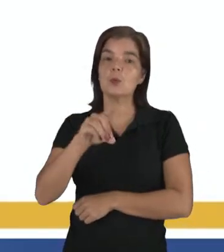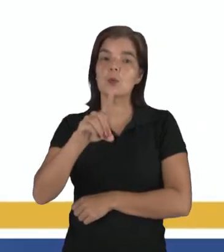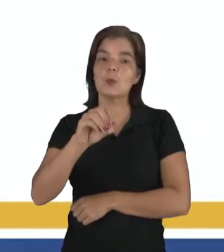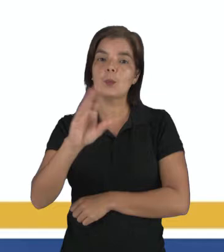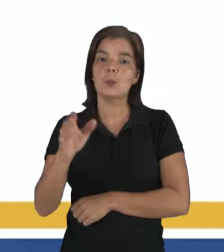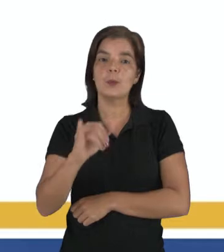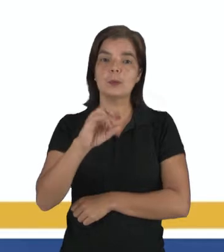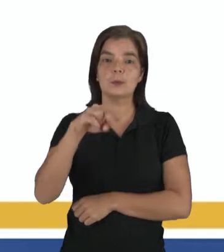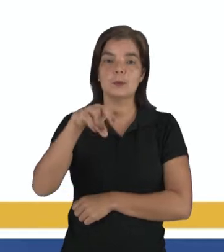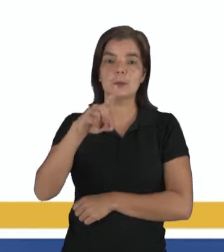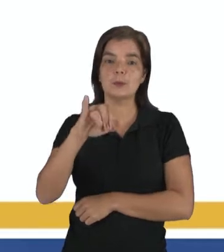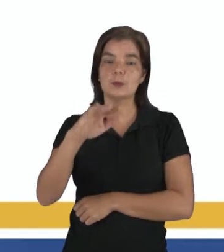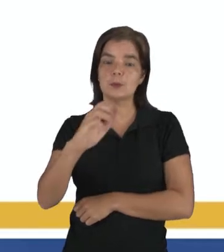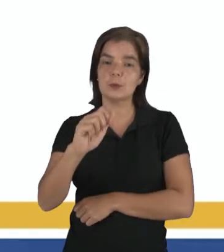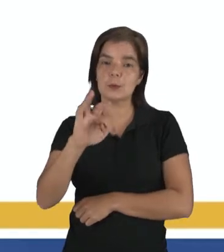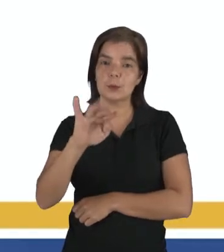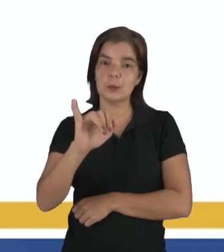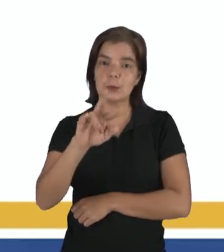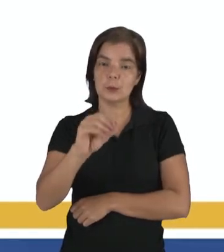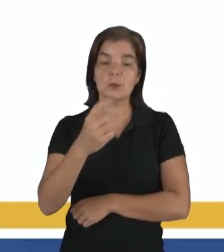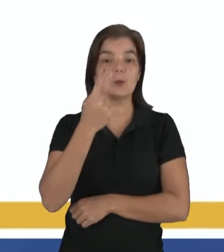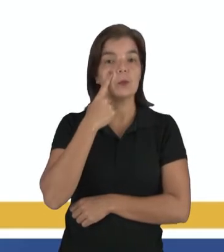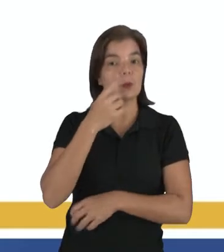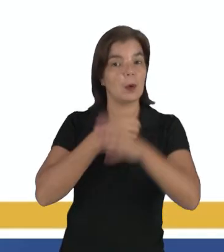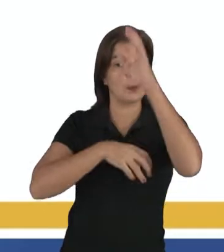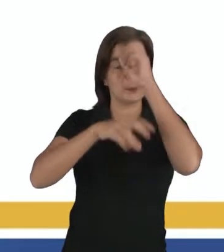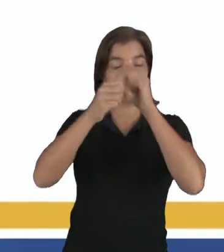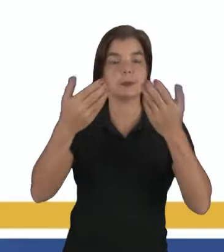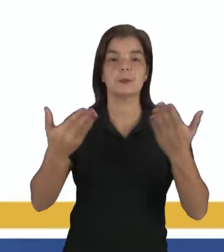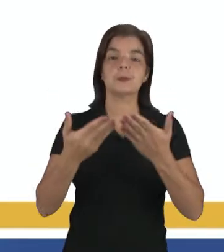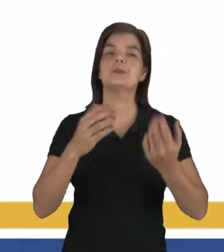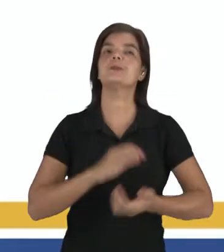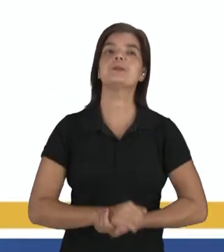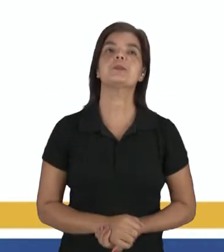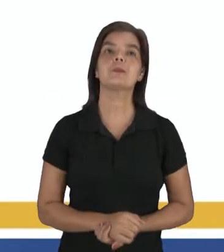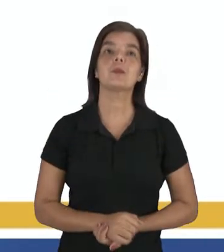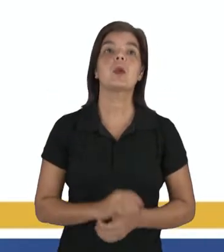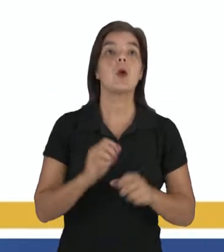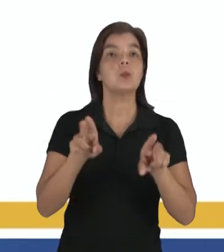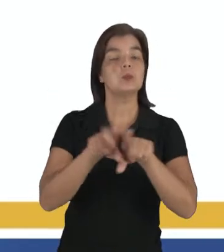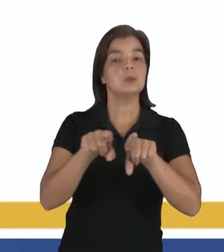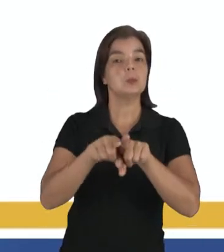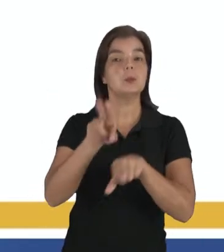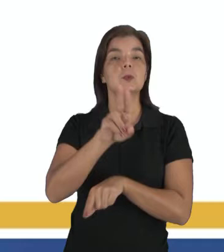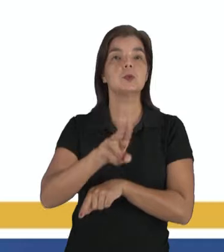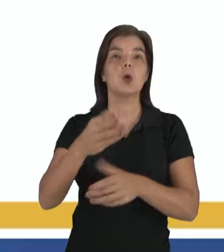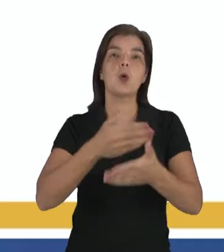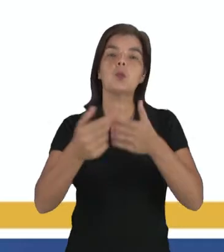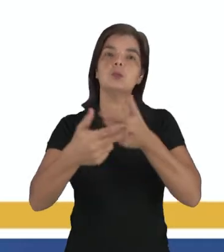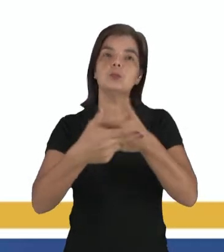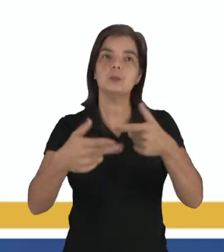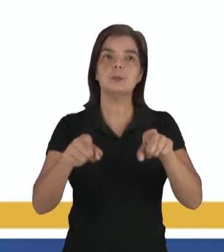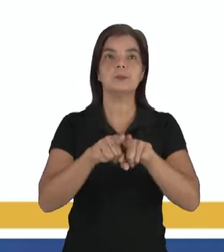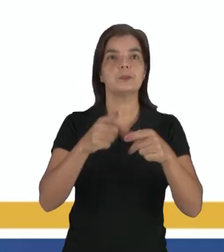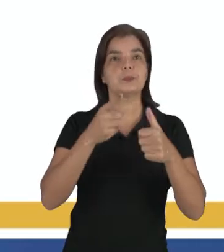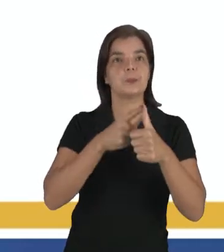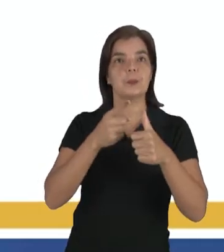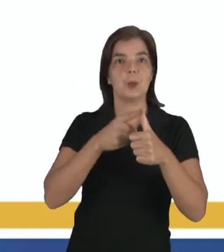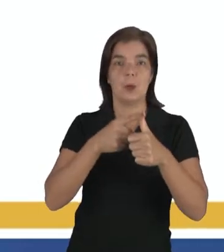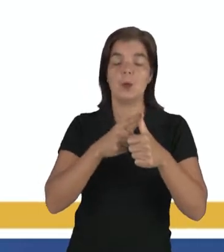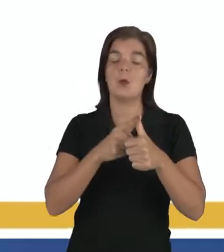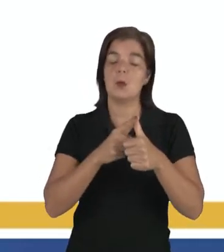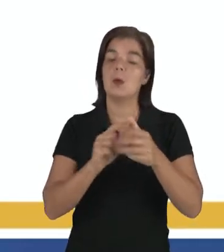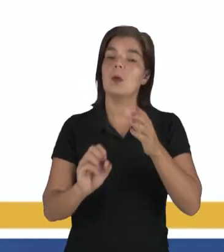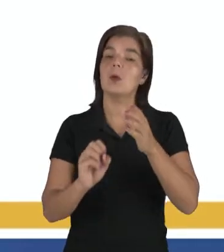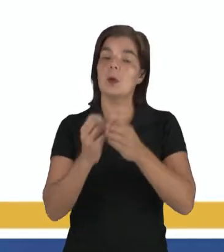do presente ou do modo indicativo. Vamos aprender um pouco sobre isso. Ele pode ser usado em algumas situações, pessoal. Primeiro, a